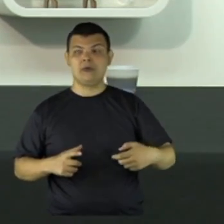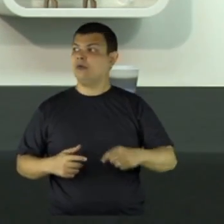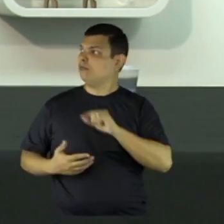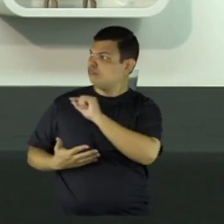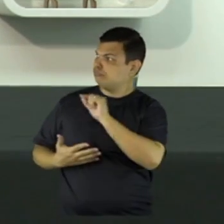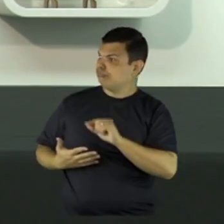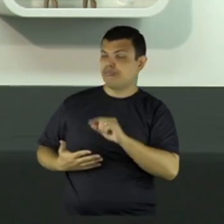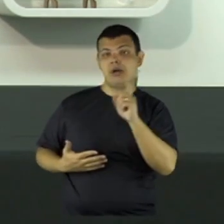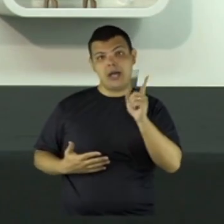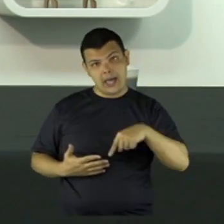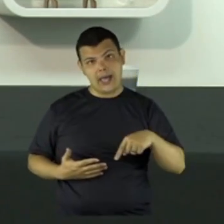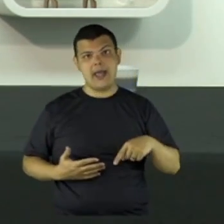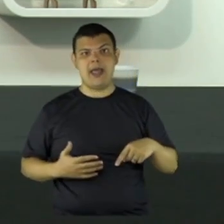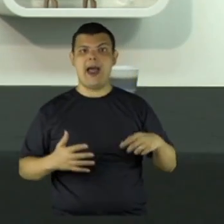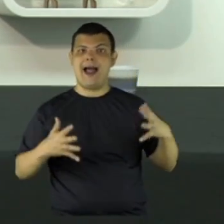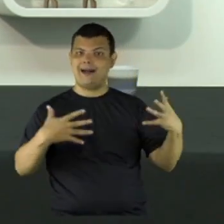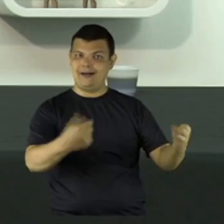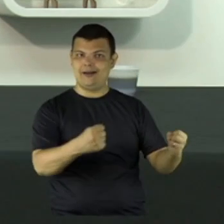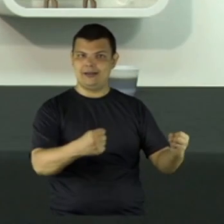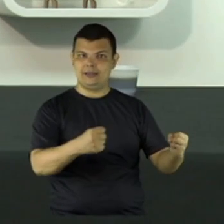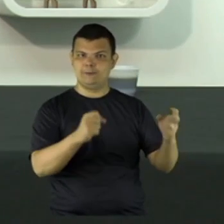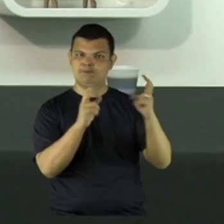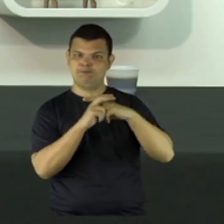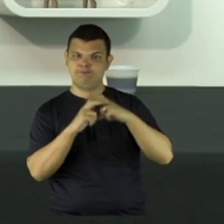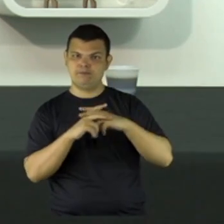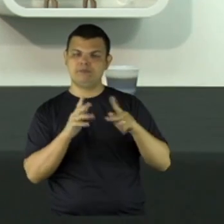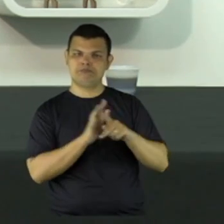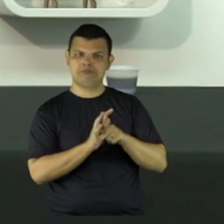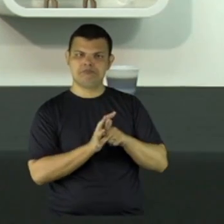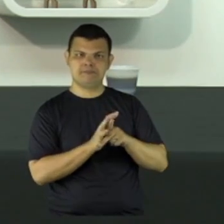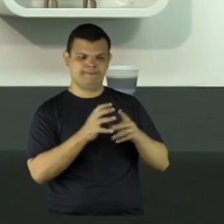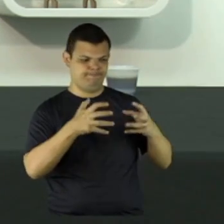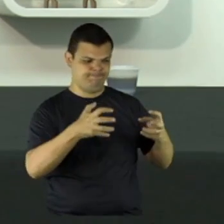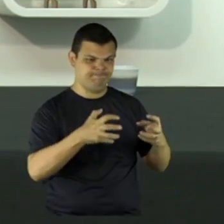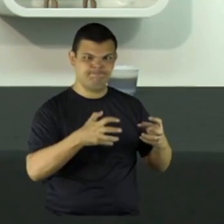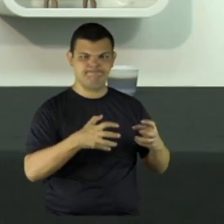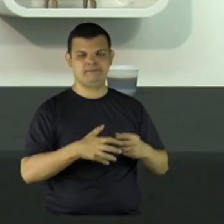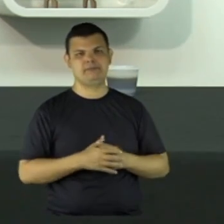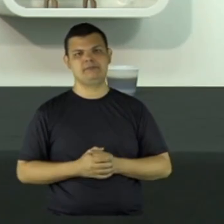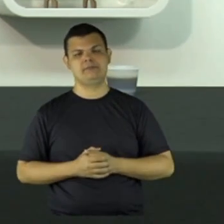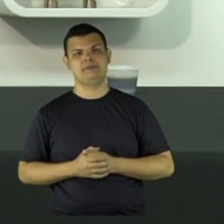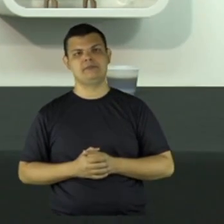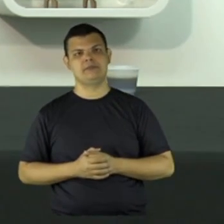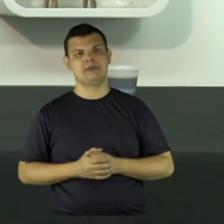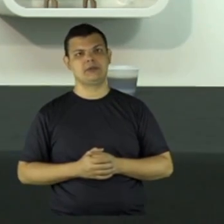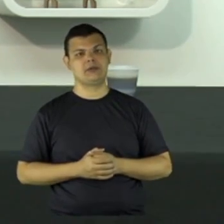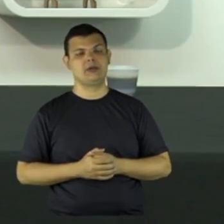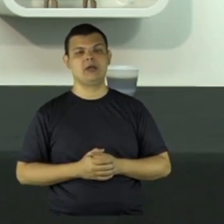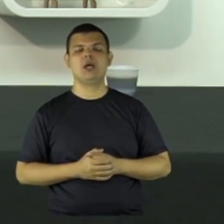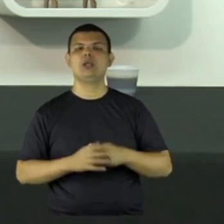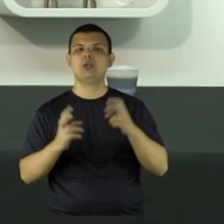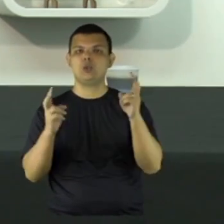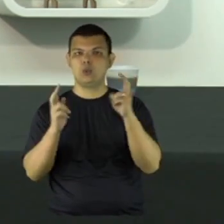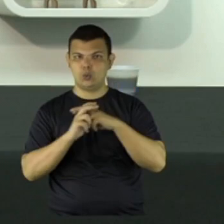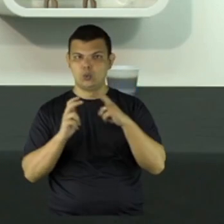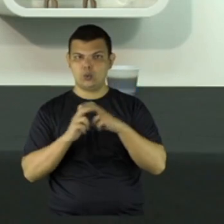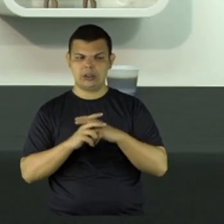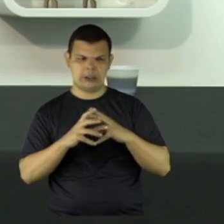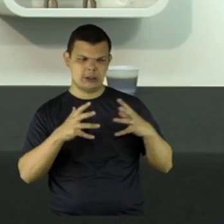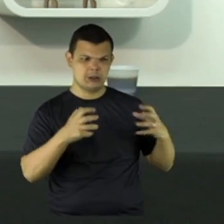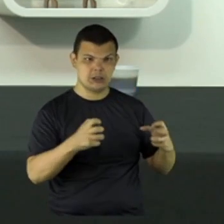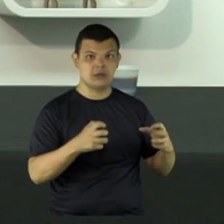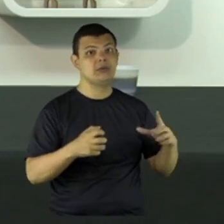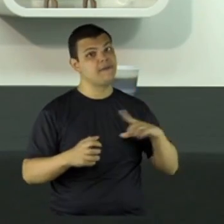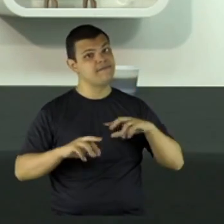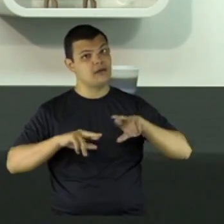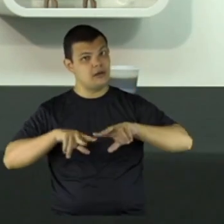agarre, onde você vai agarrar, vai segurar o seu oponente. As lutas de agarre, elas vão se diferenciar entre